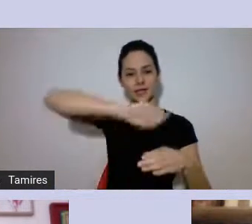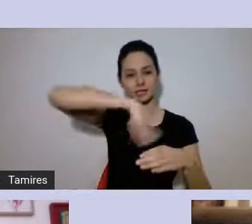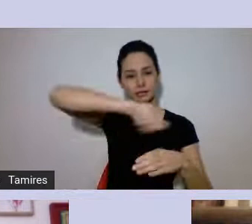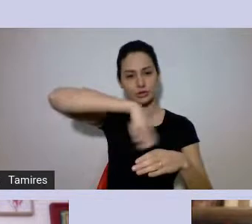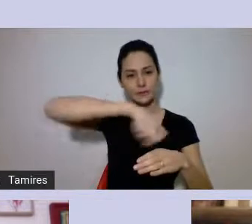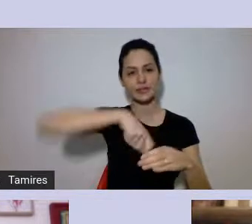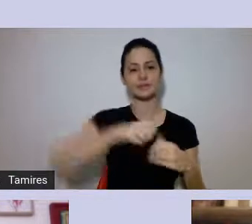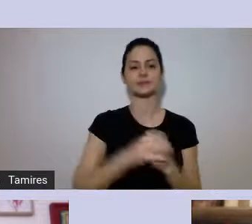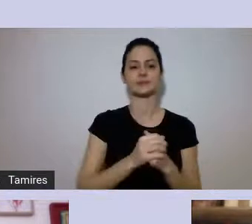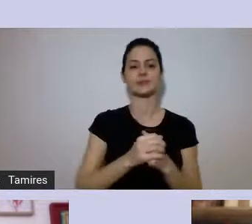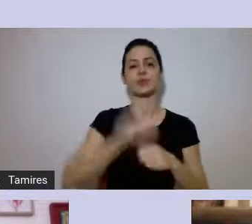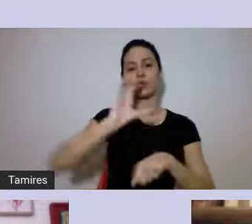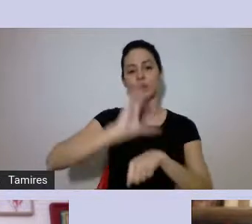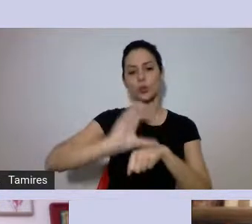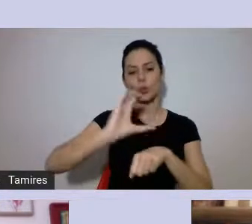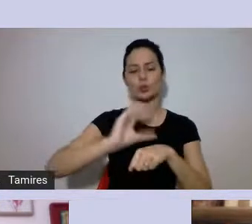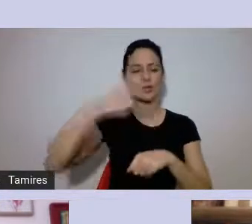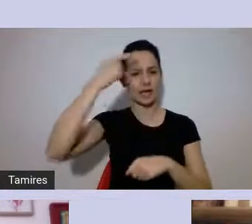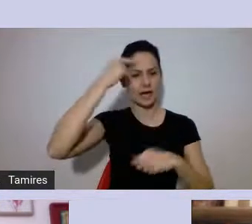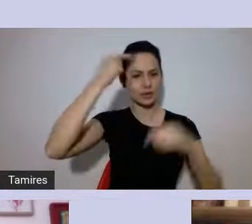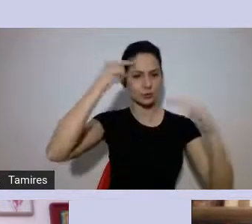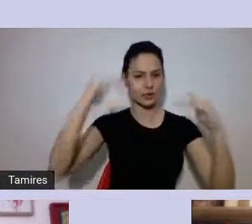Em cursos de graduação e